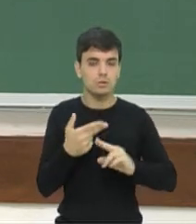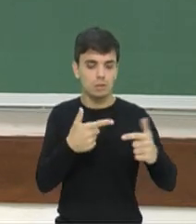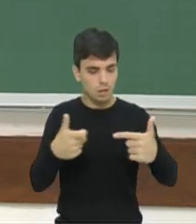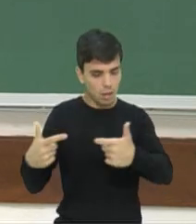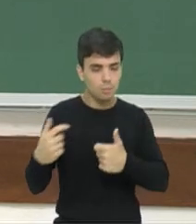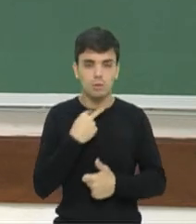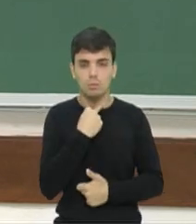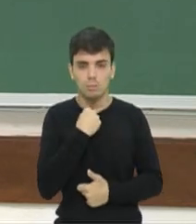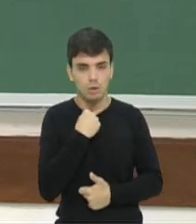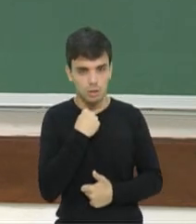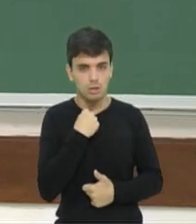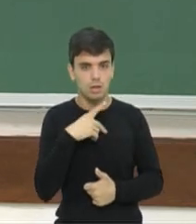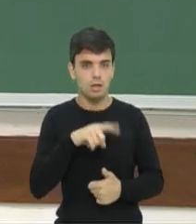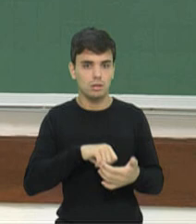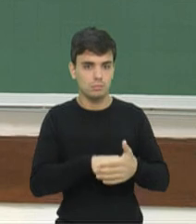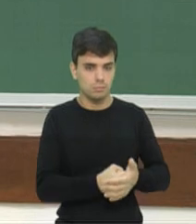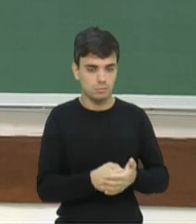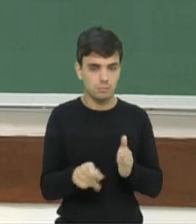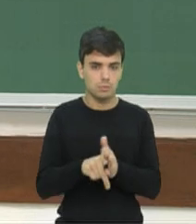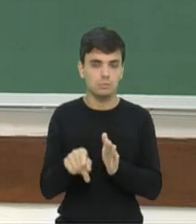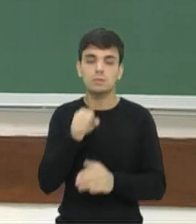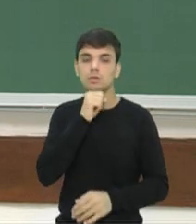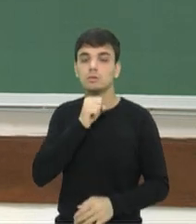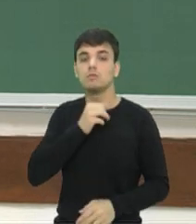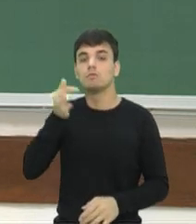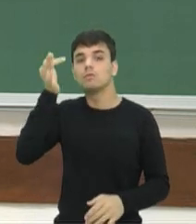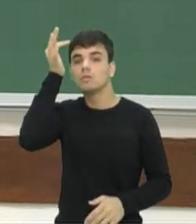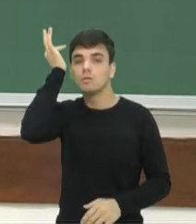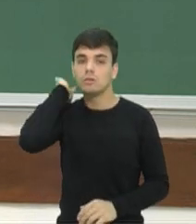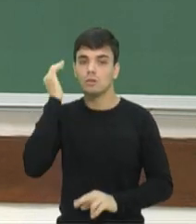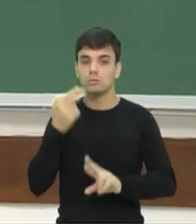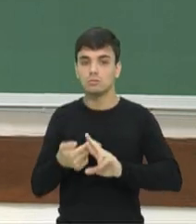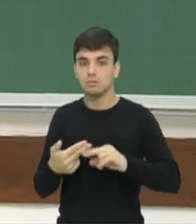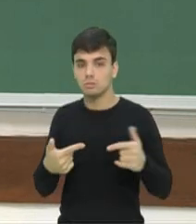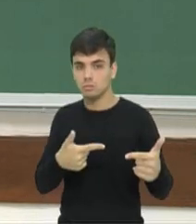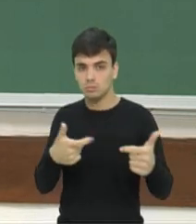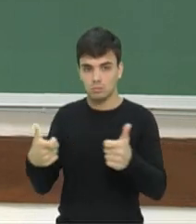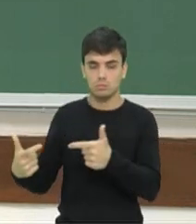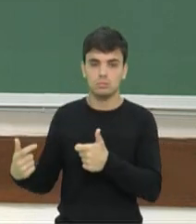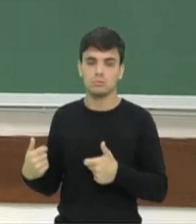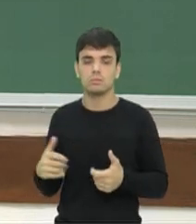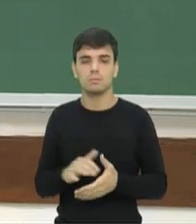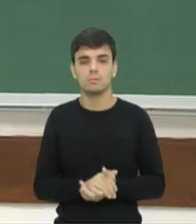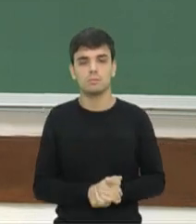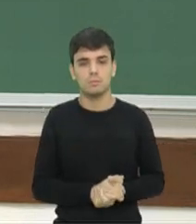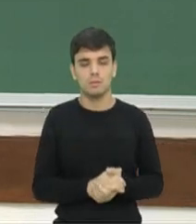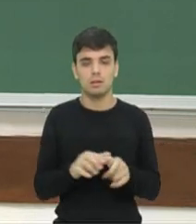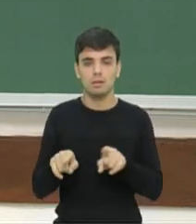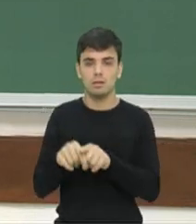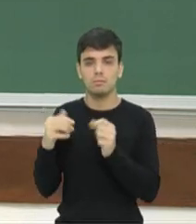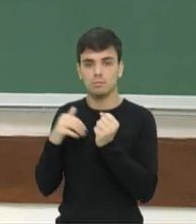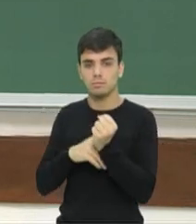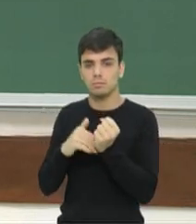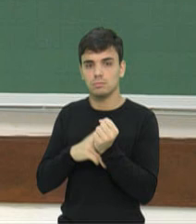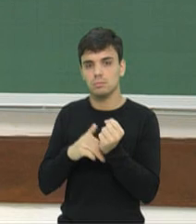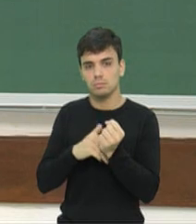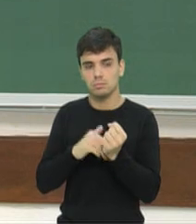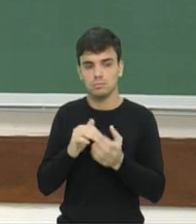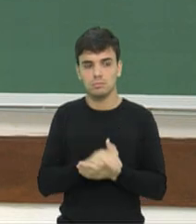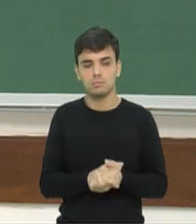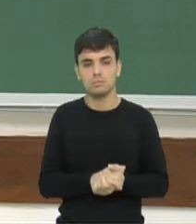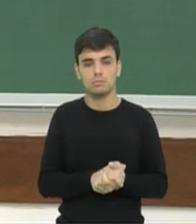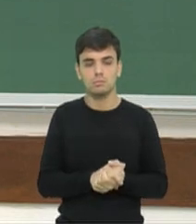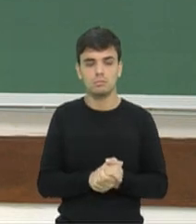né, com a proibição por parte dos senhores feudais da utilização das armas e sair do segredo, que eles vinham lutando em segredo, então